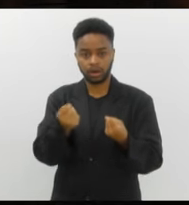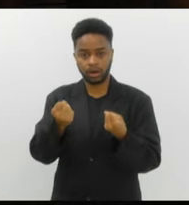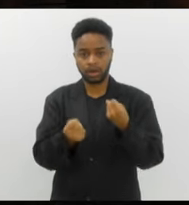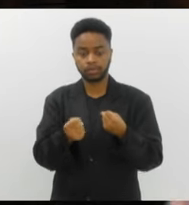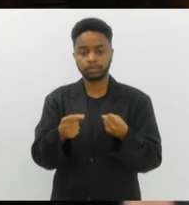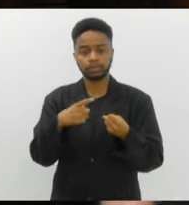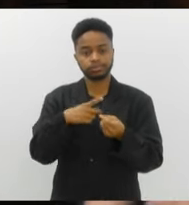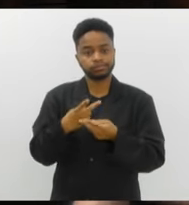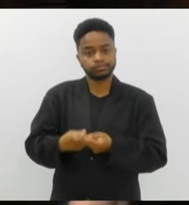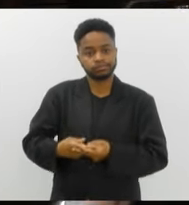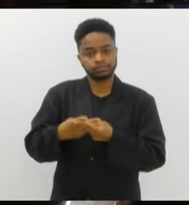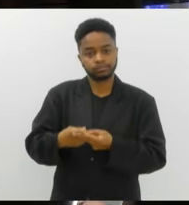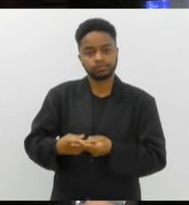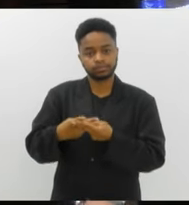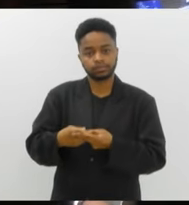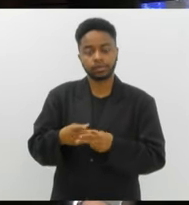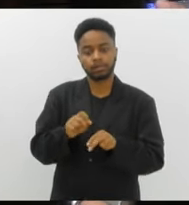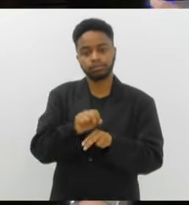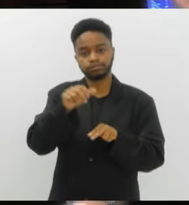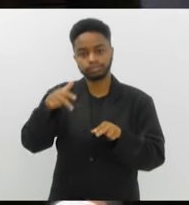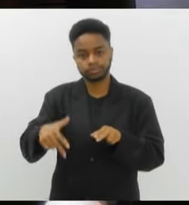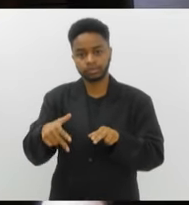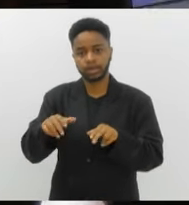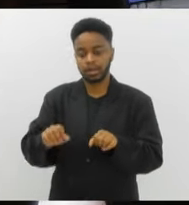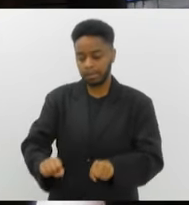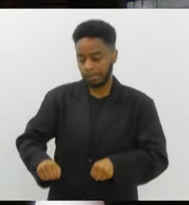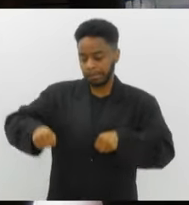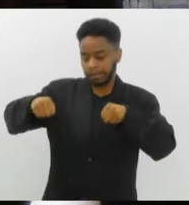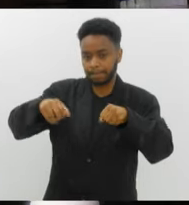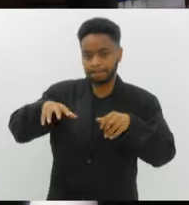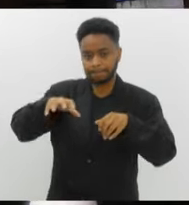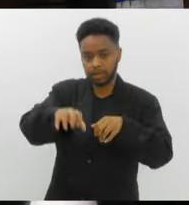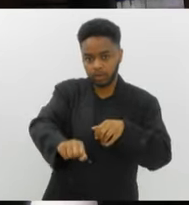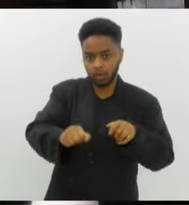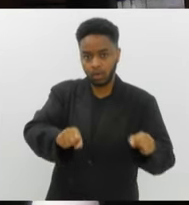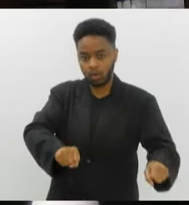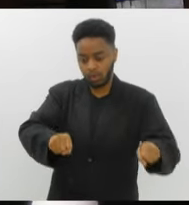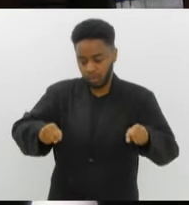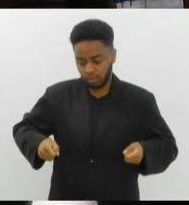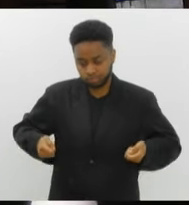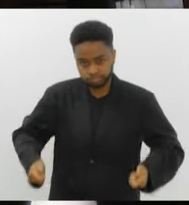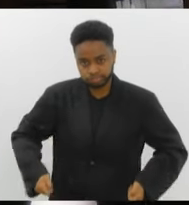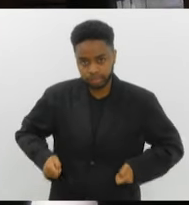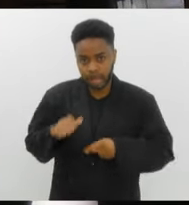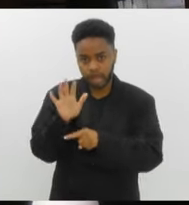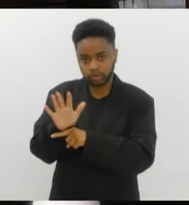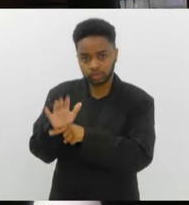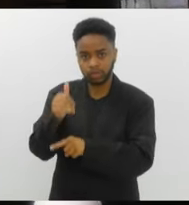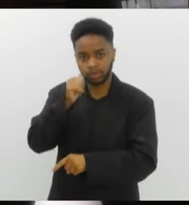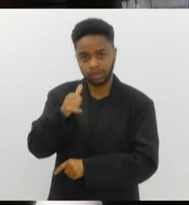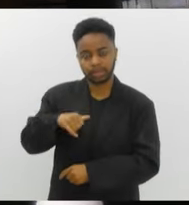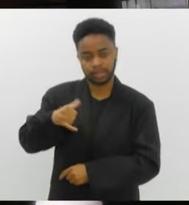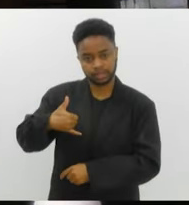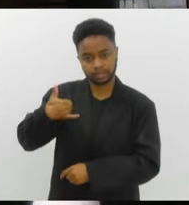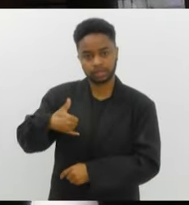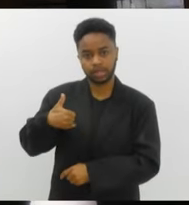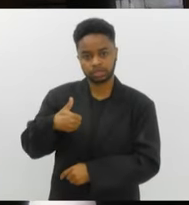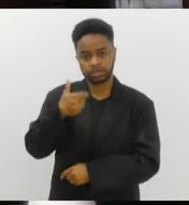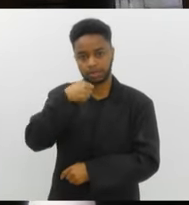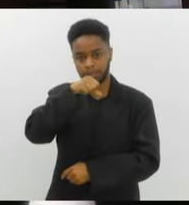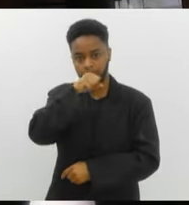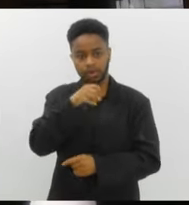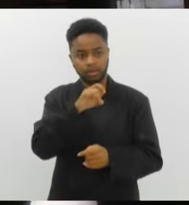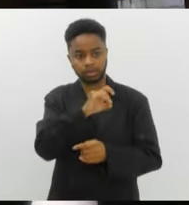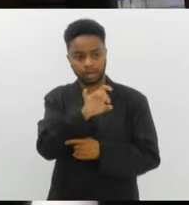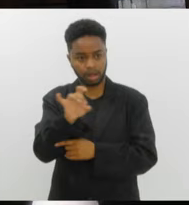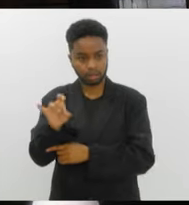muita paciência desceu, foi no porta-mala pegar o andador, ajudar uma senhora que teria idade para ser mãe de qualquer um aqui dentro